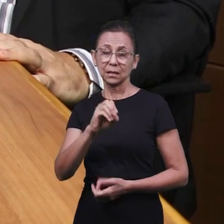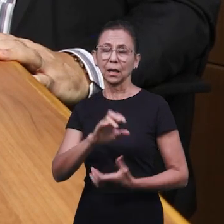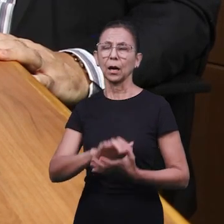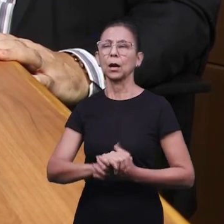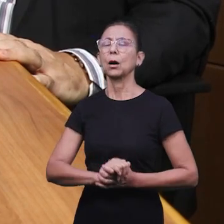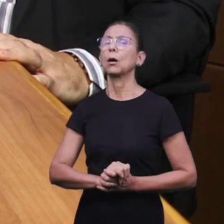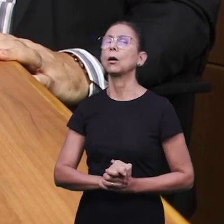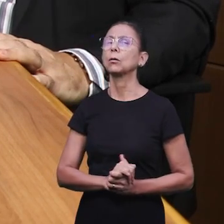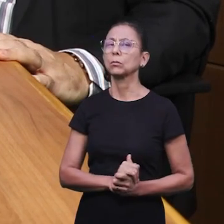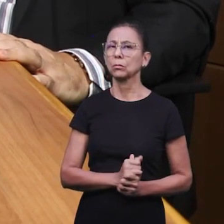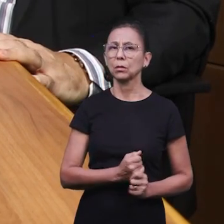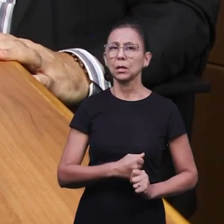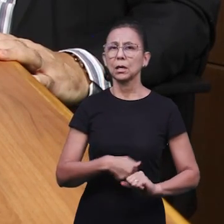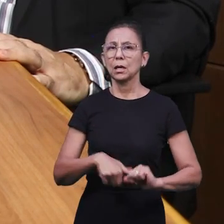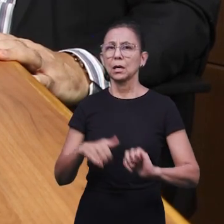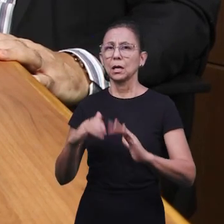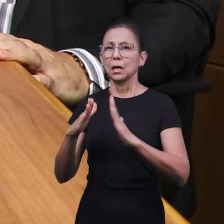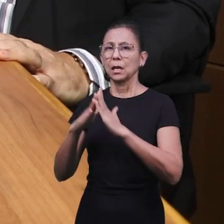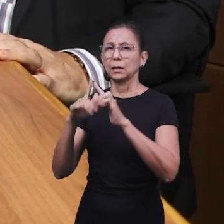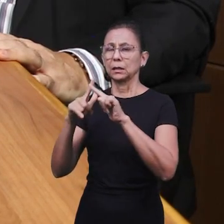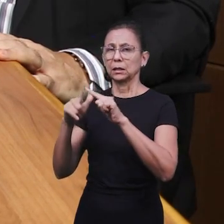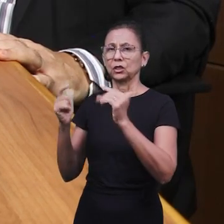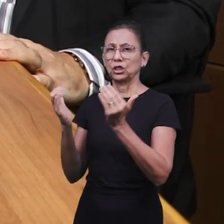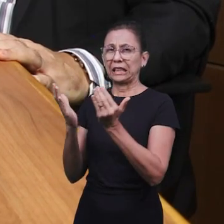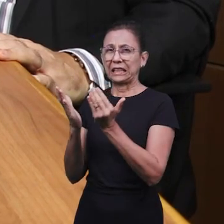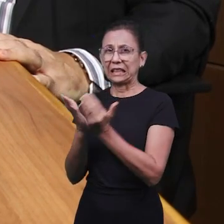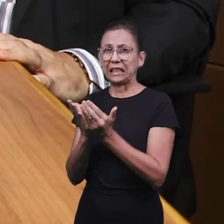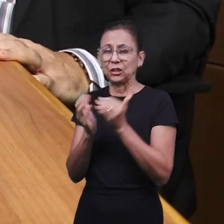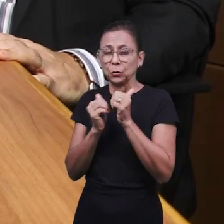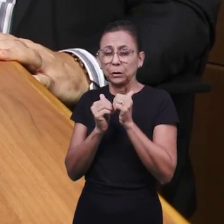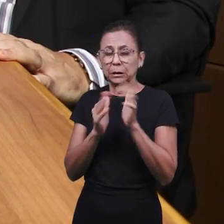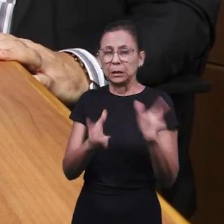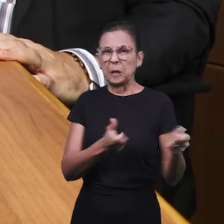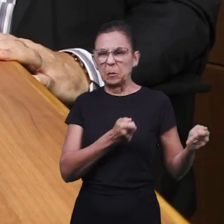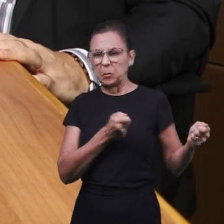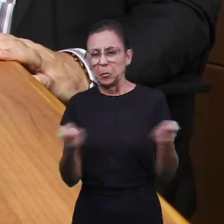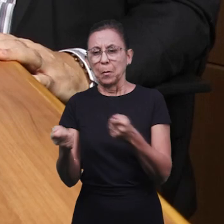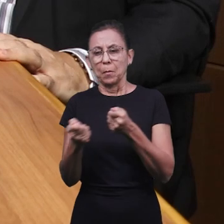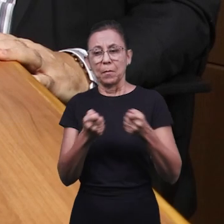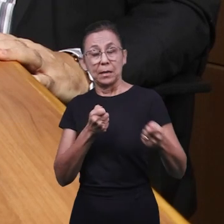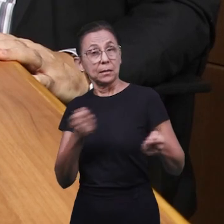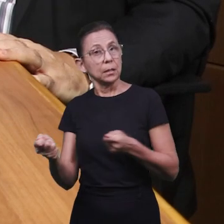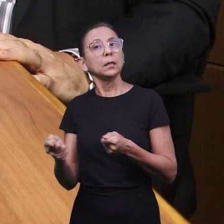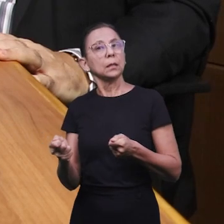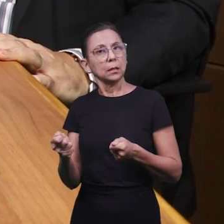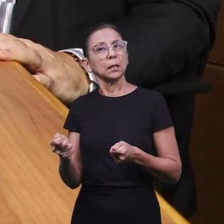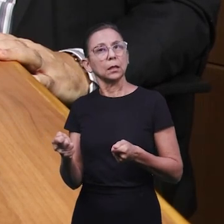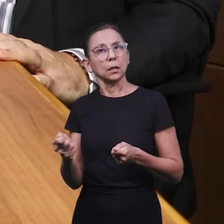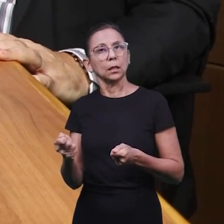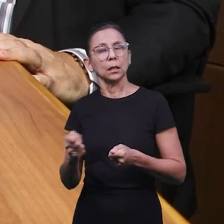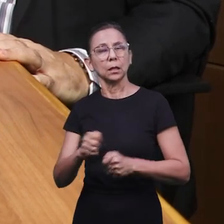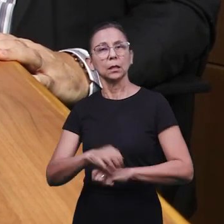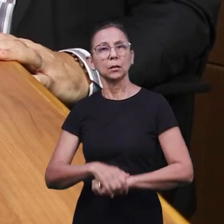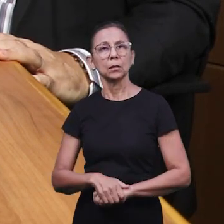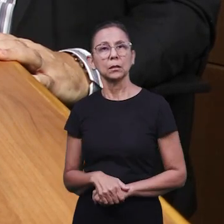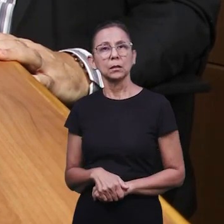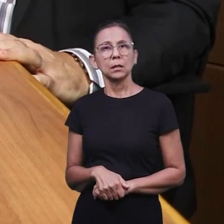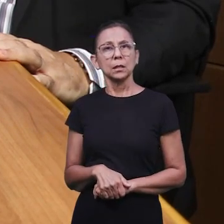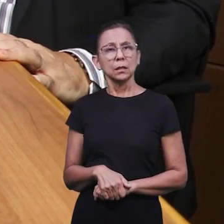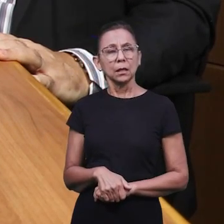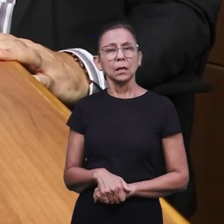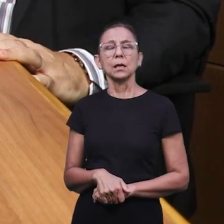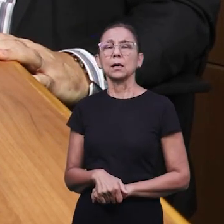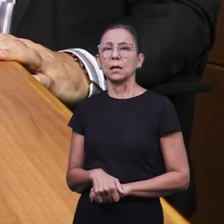que ele perseguiu a igreja nos primeiros momentos da igreja, ele perseguiu duramente a igreja. Ele chegou a segurar as vestes daqueles